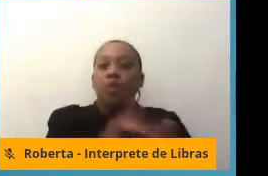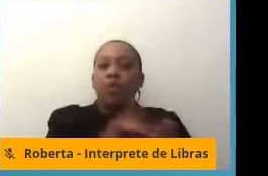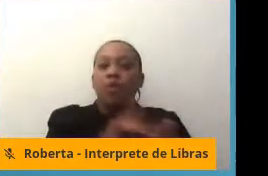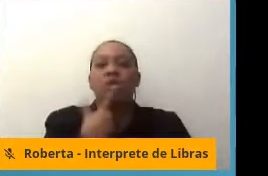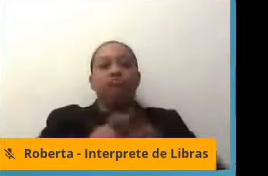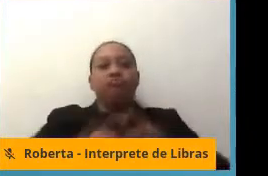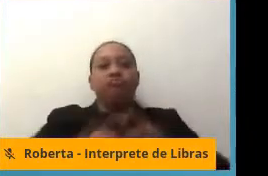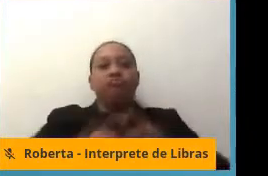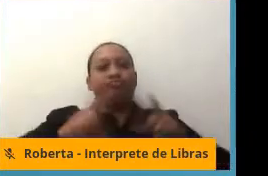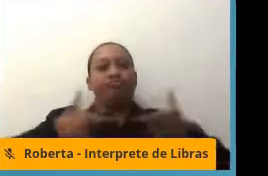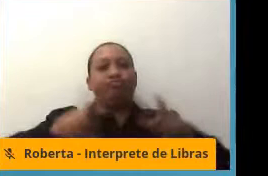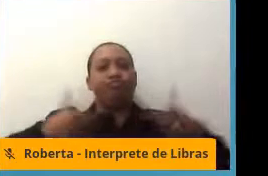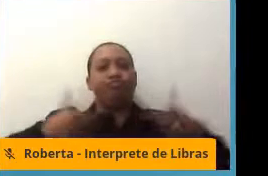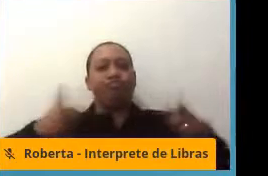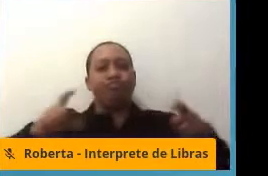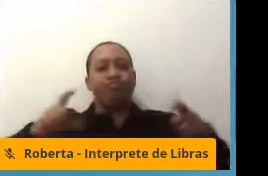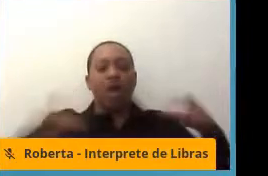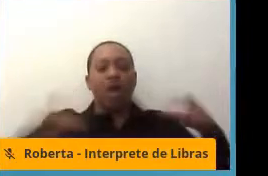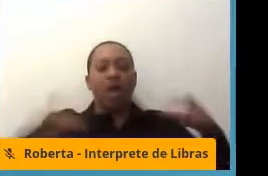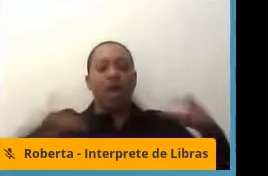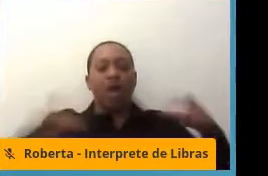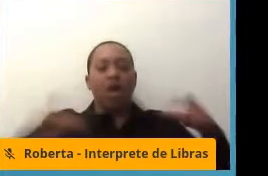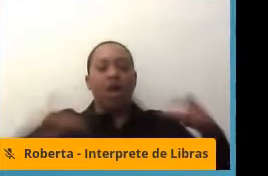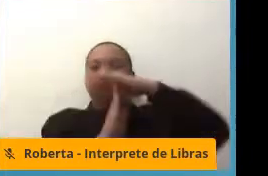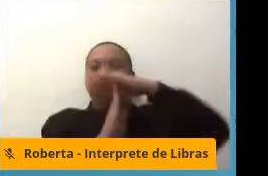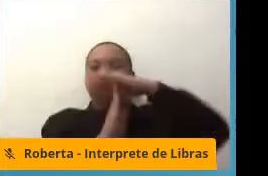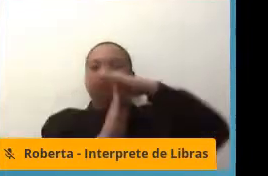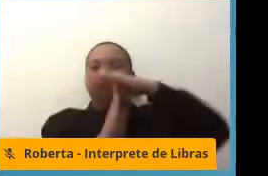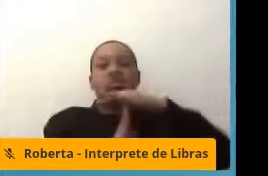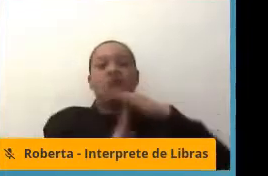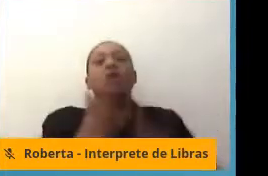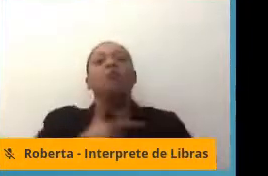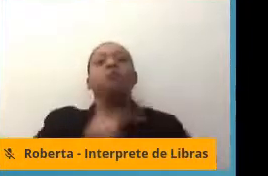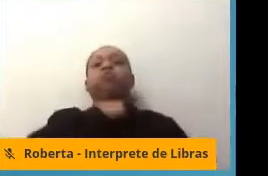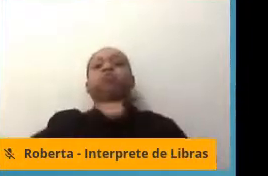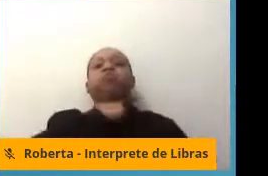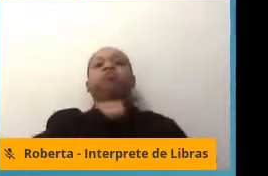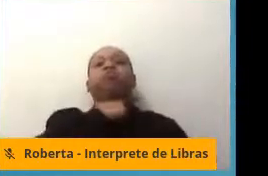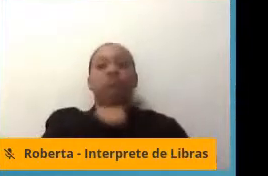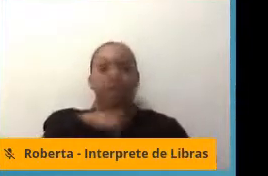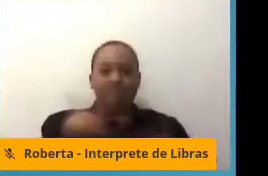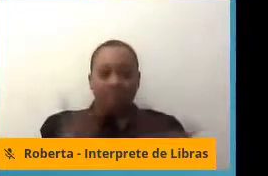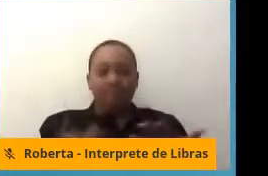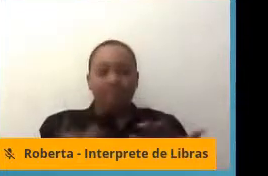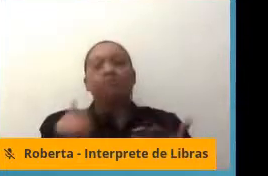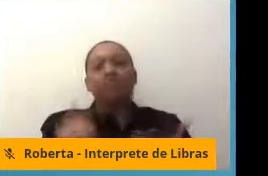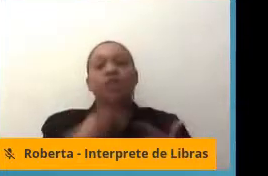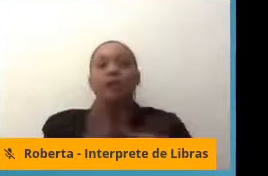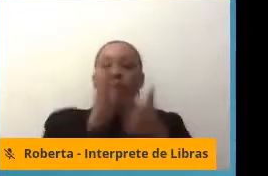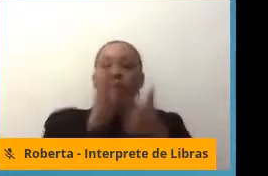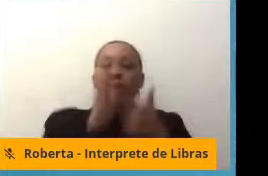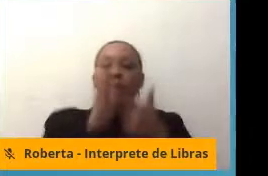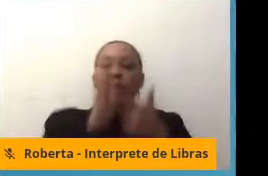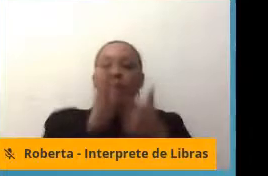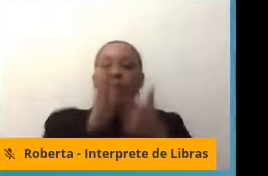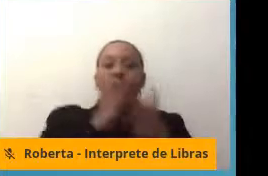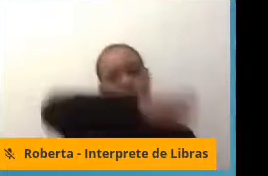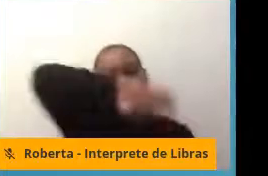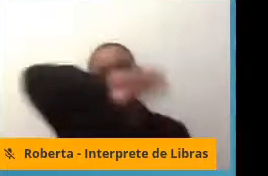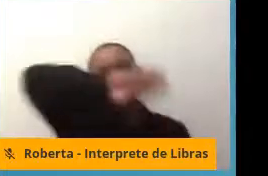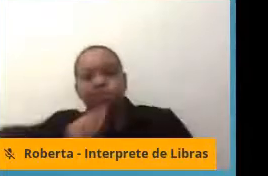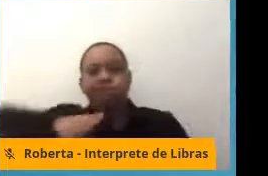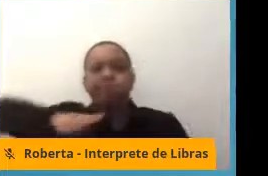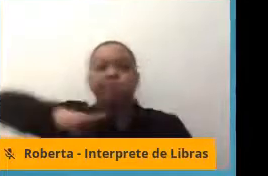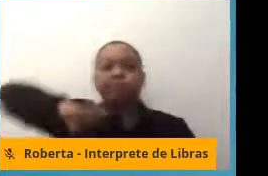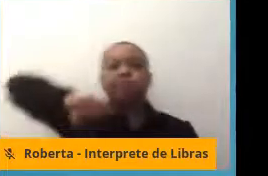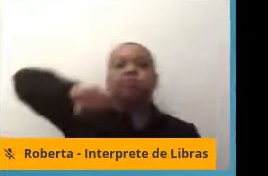famosa curva de contágio, que sobe, tem um pico infeccioso, depois cai. E aqui, representando um caso, né, em